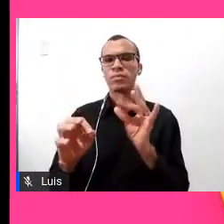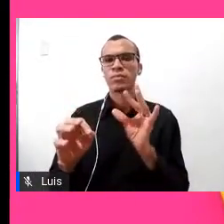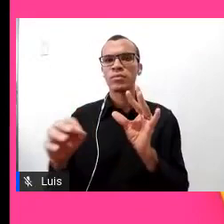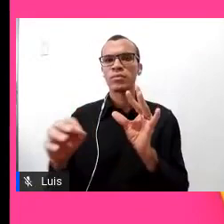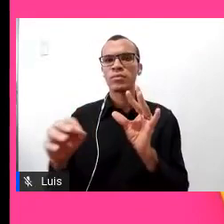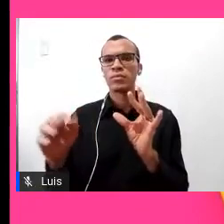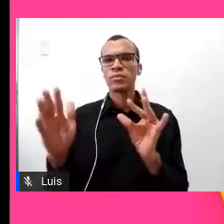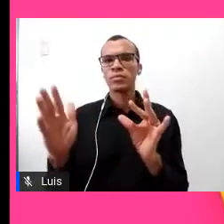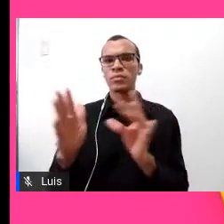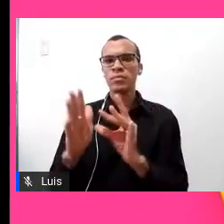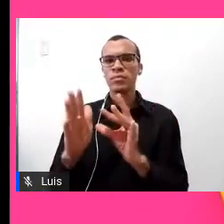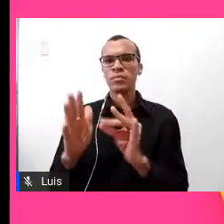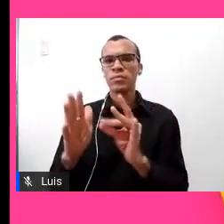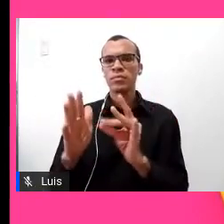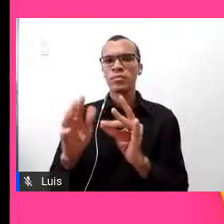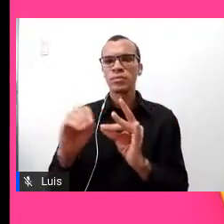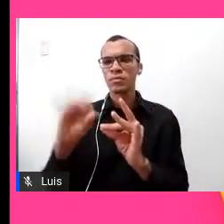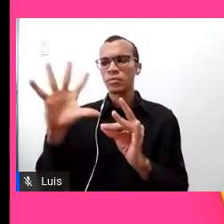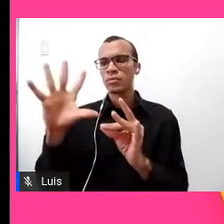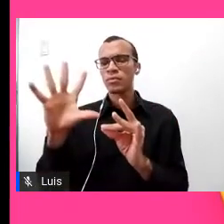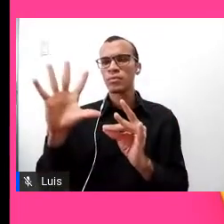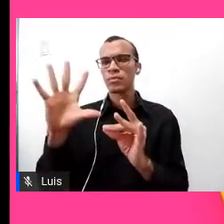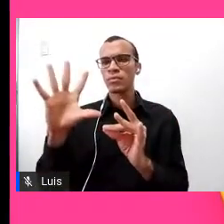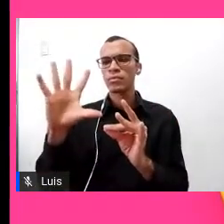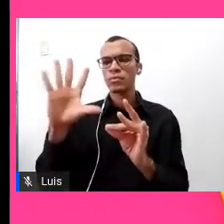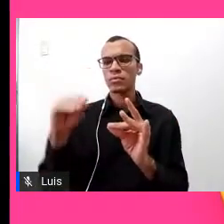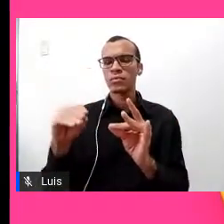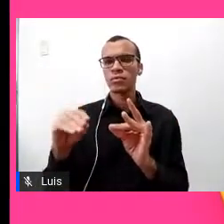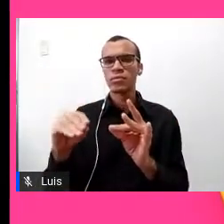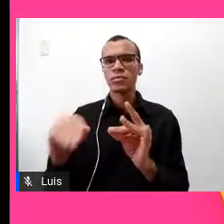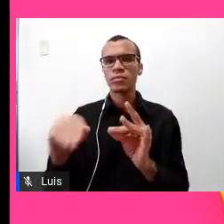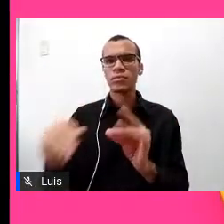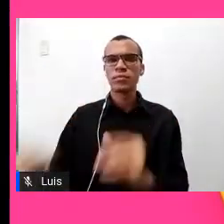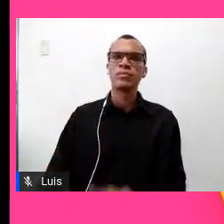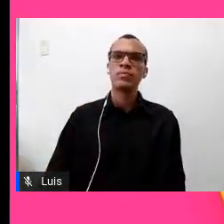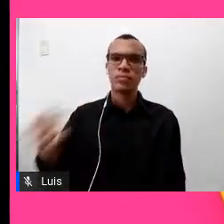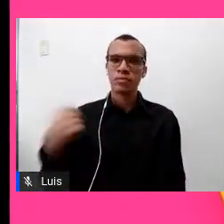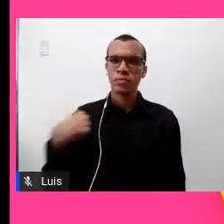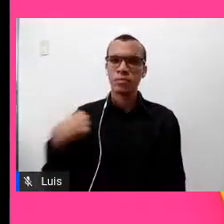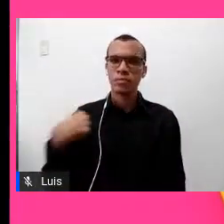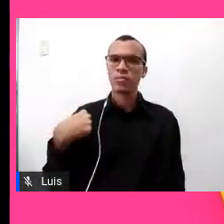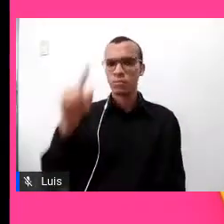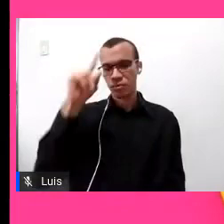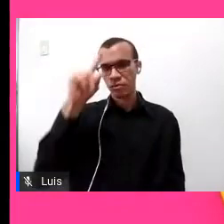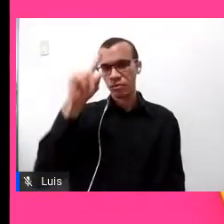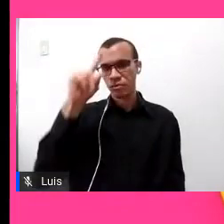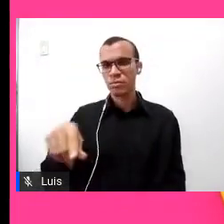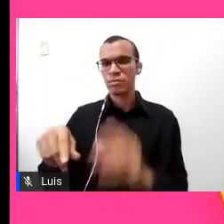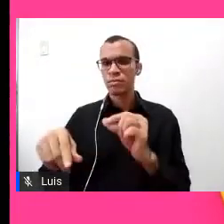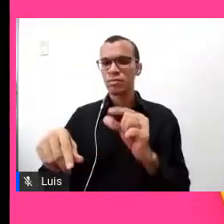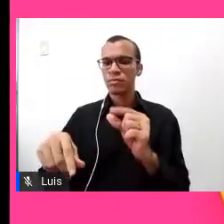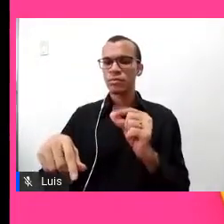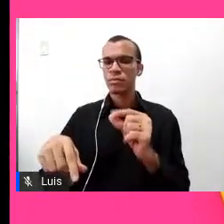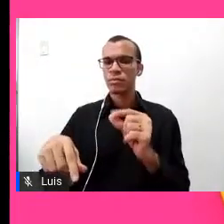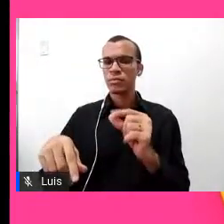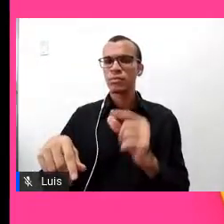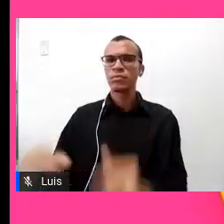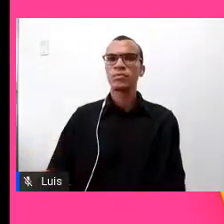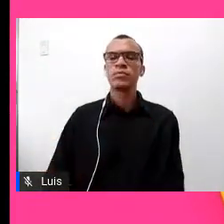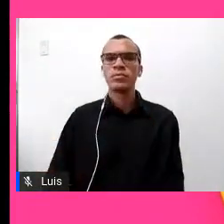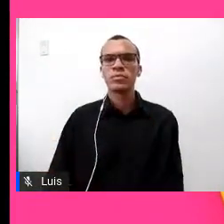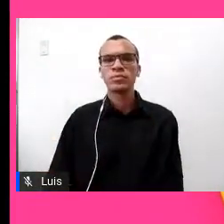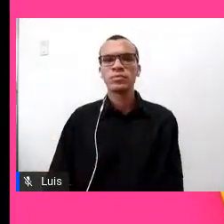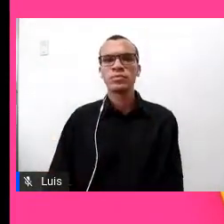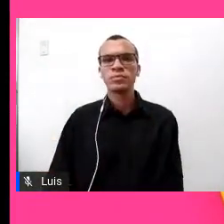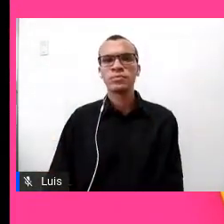acende ou a hora que ele apaga, tá? Eu controlo isso apertando. Isso aqui é um